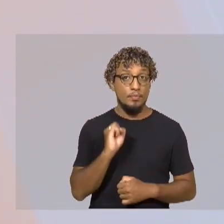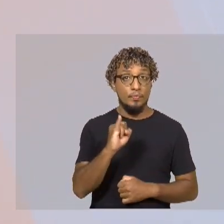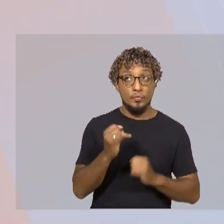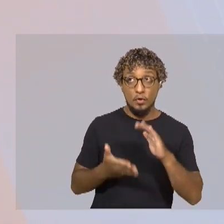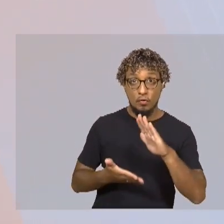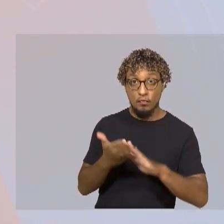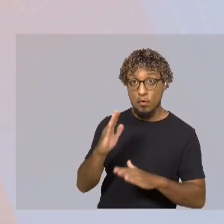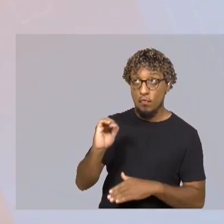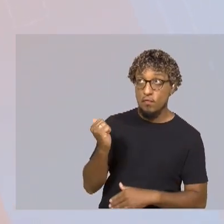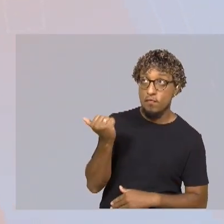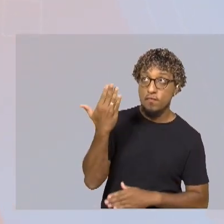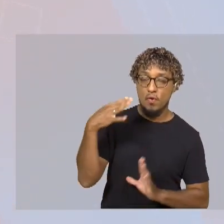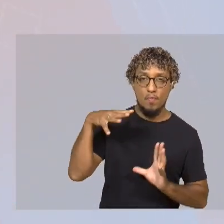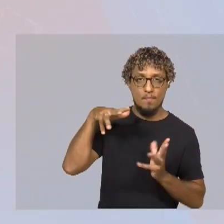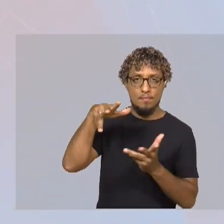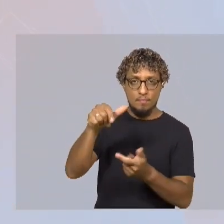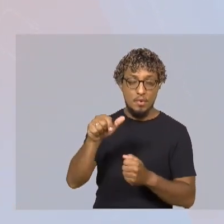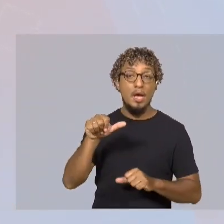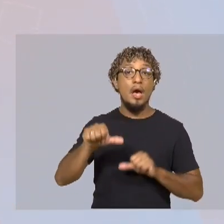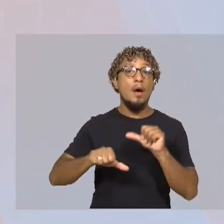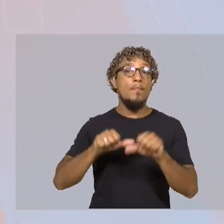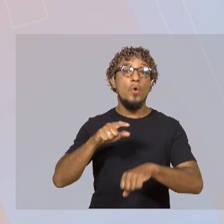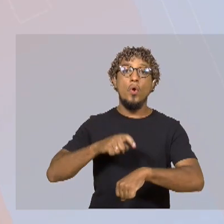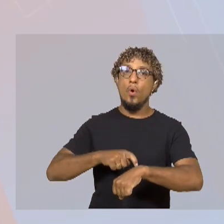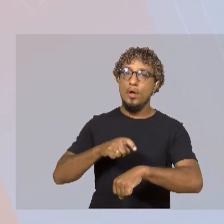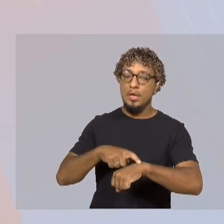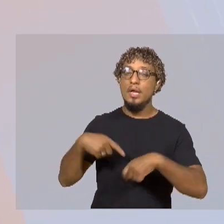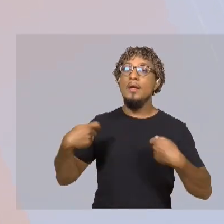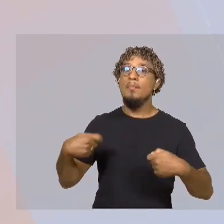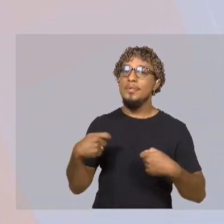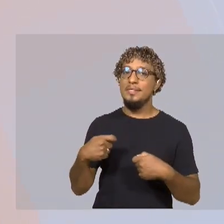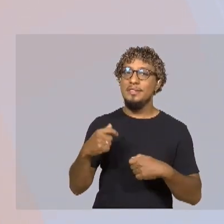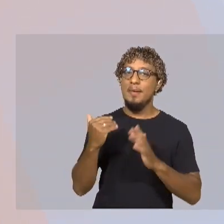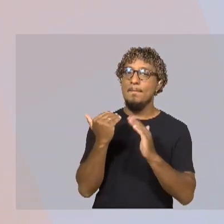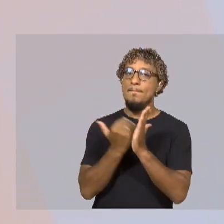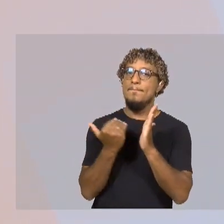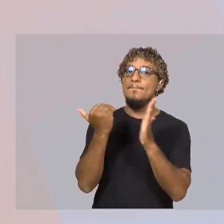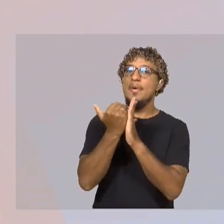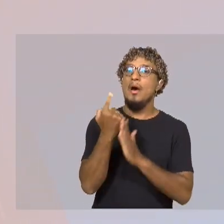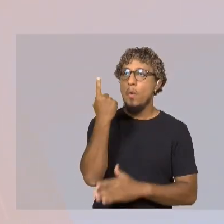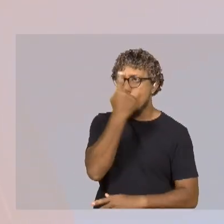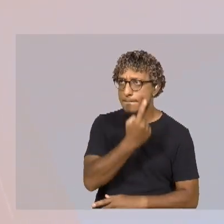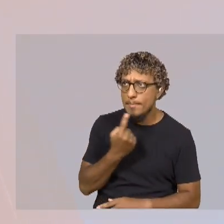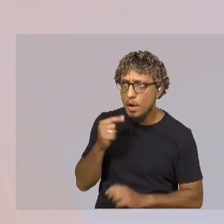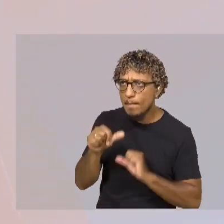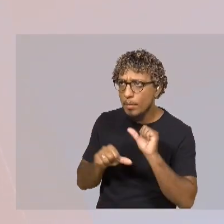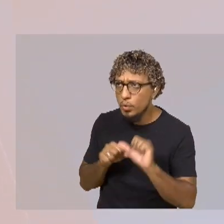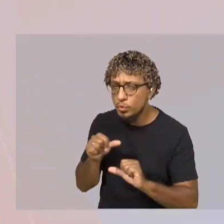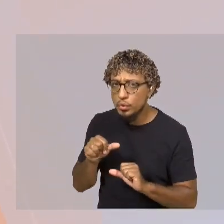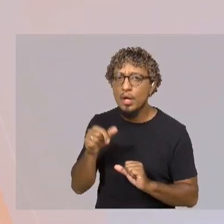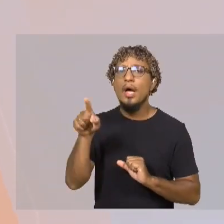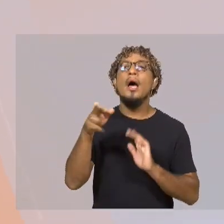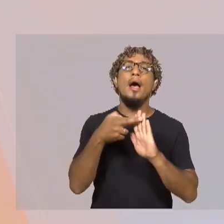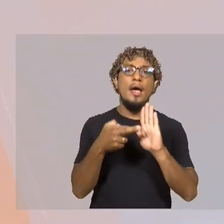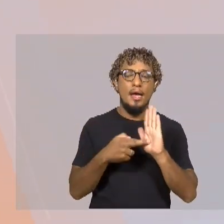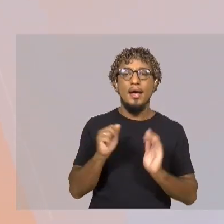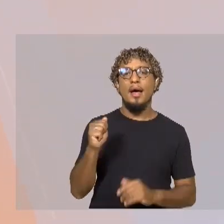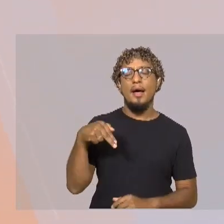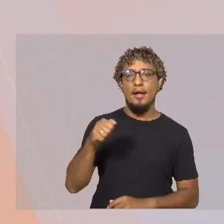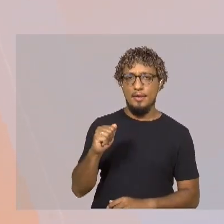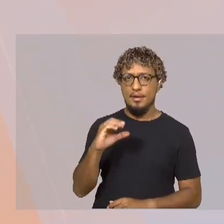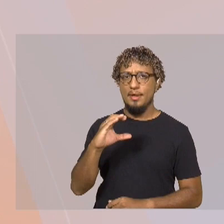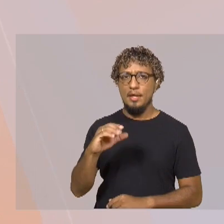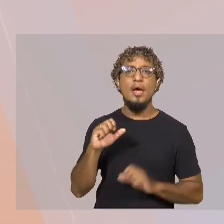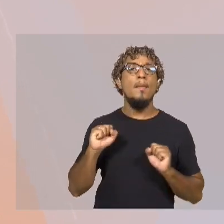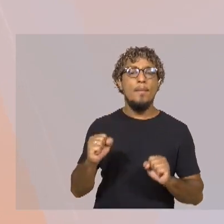voo internacional, a alteração de horário ela tem que ser superior a uma hora. Se sofreu essa alteração, segundo a regra da ANAC, você tem